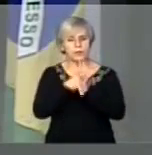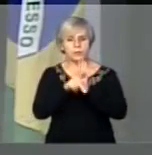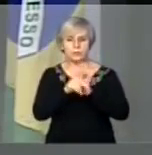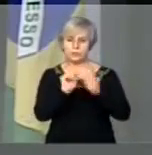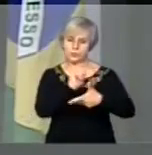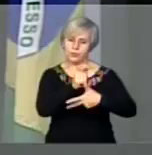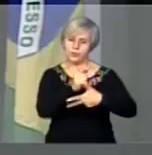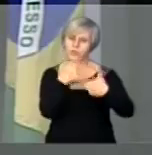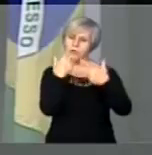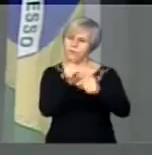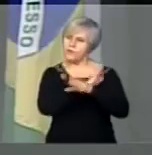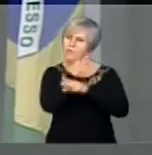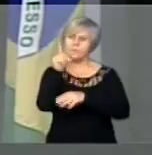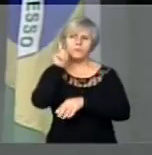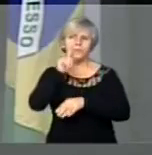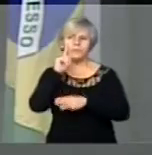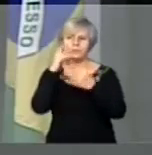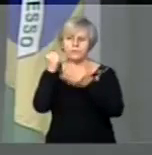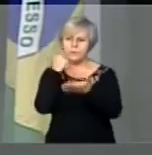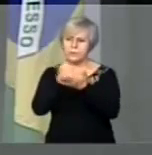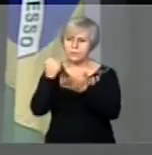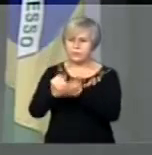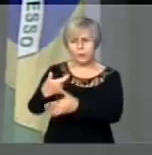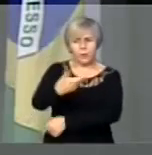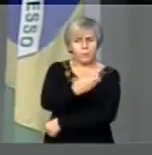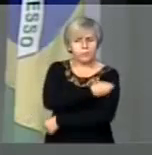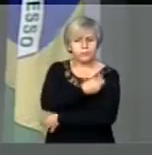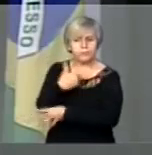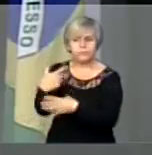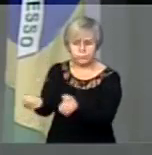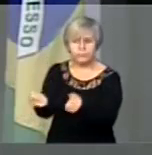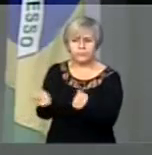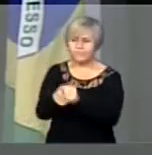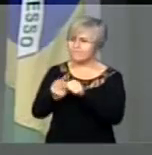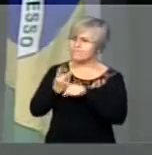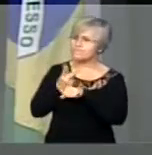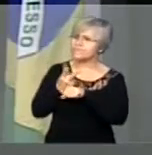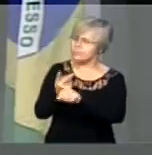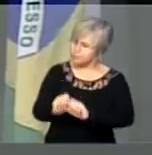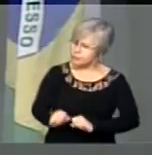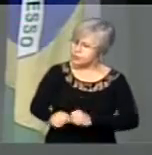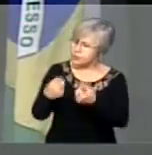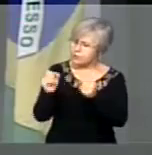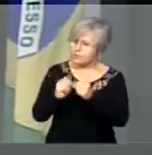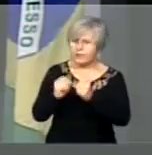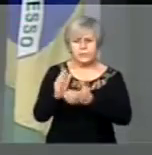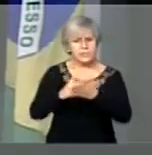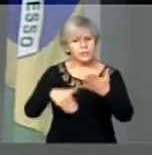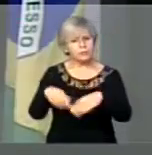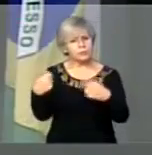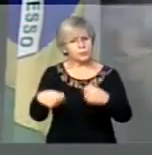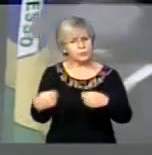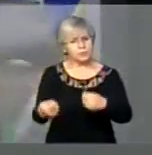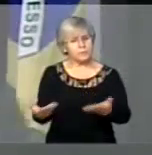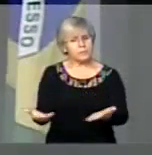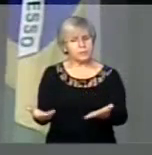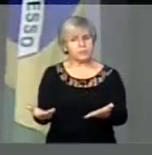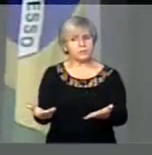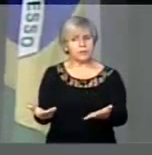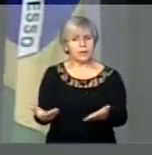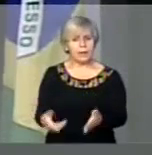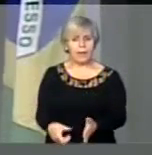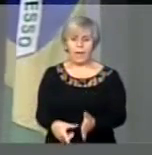Estados Unidos, vamos contratar essa vacina, vamos fazer o que tem que ser feito antes que